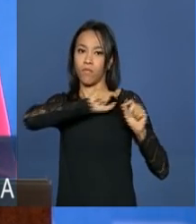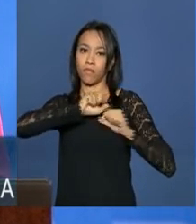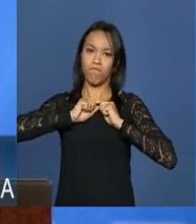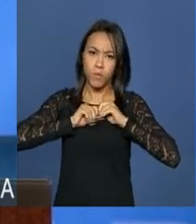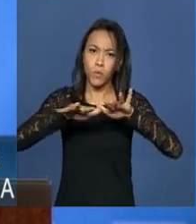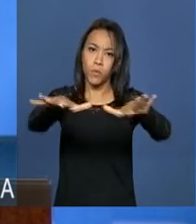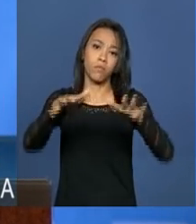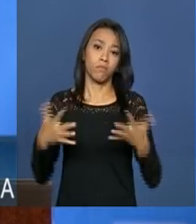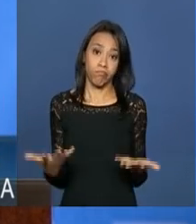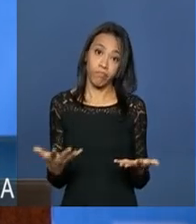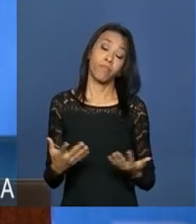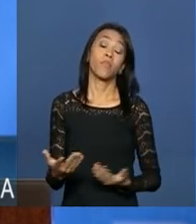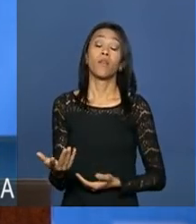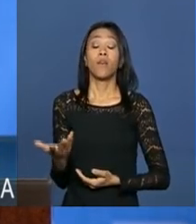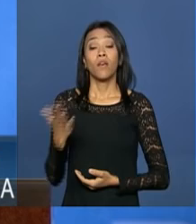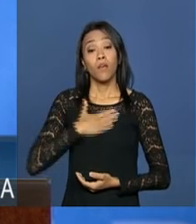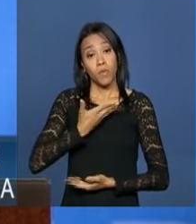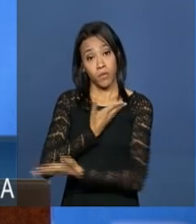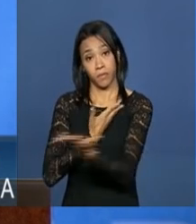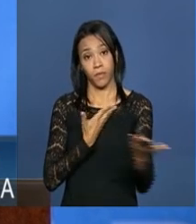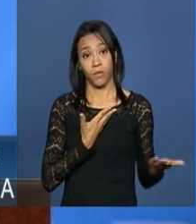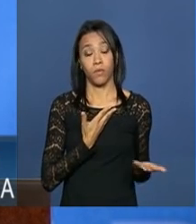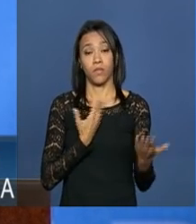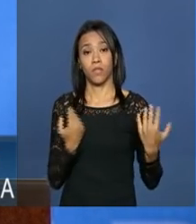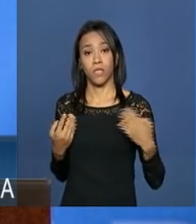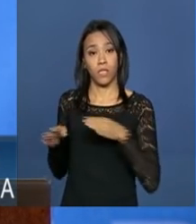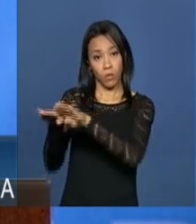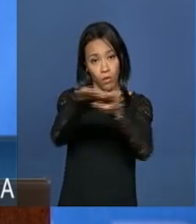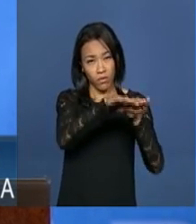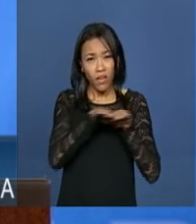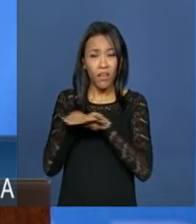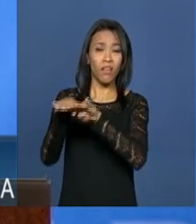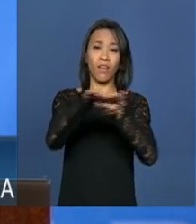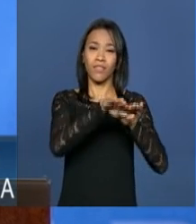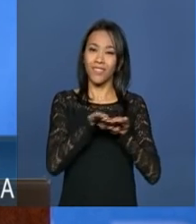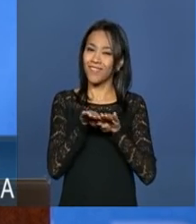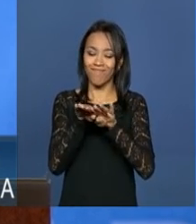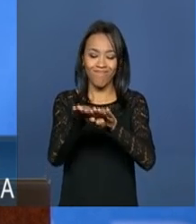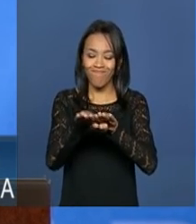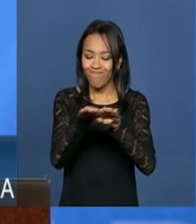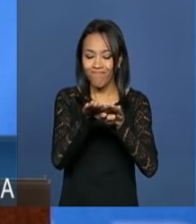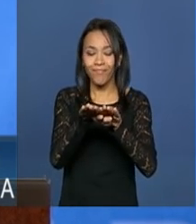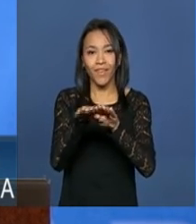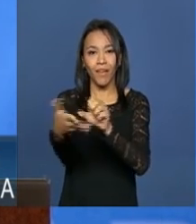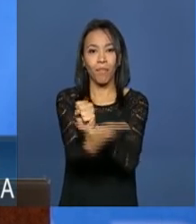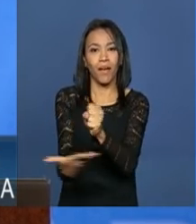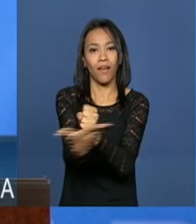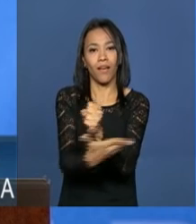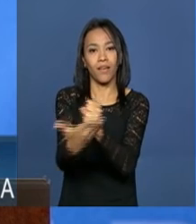Minhas amigas e meus amigos, a igualdade é a base para o fortalecimento da